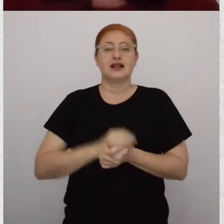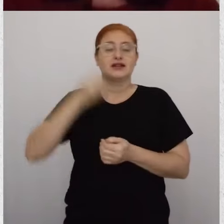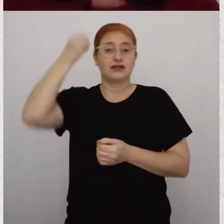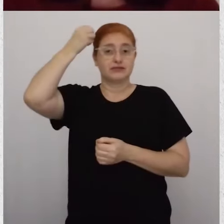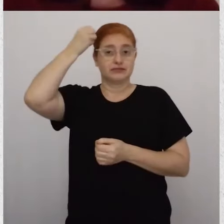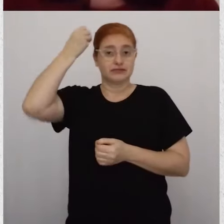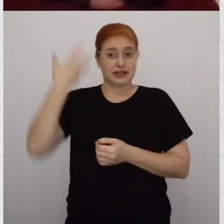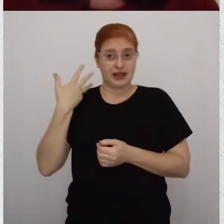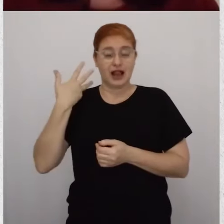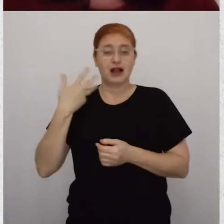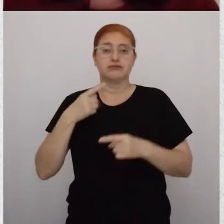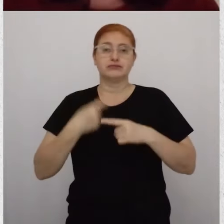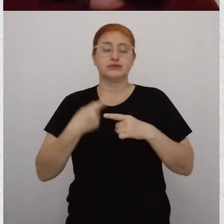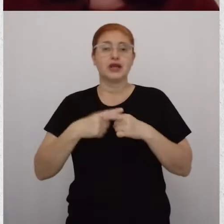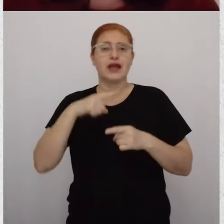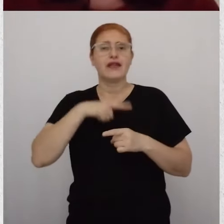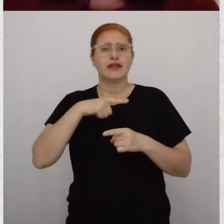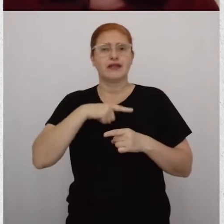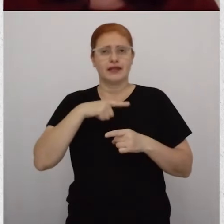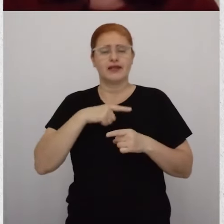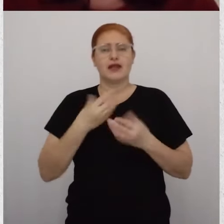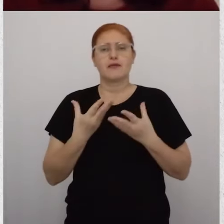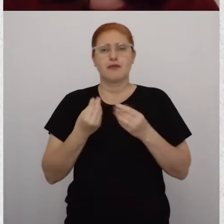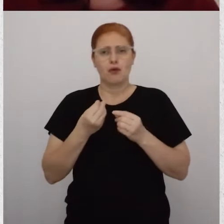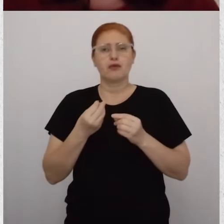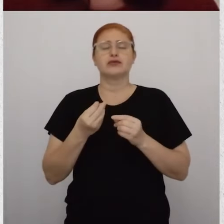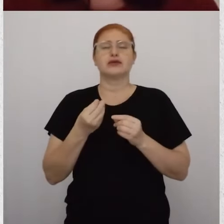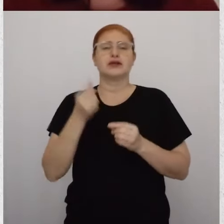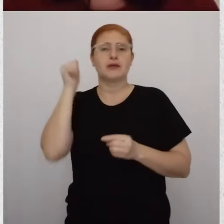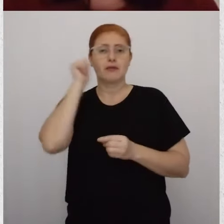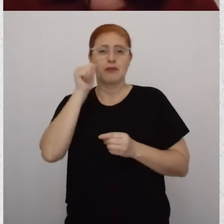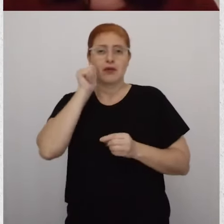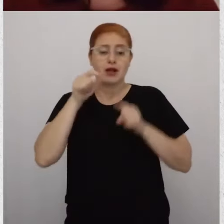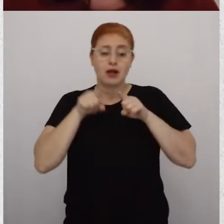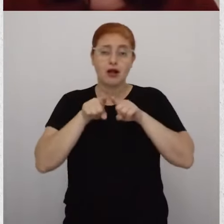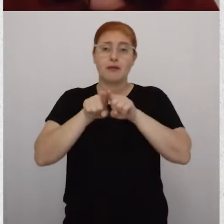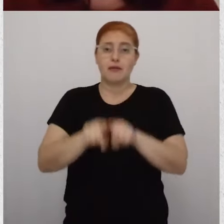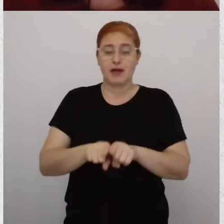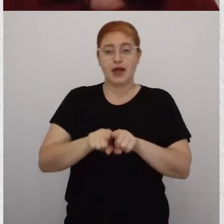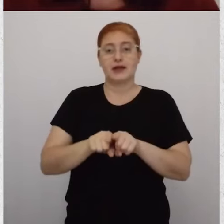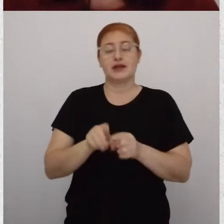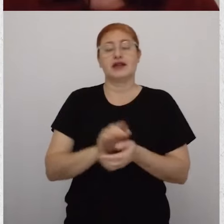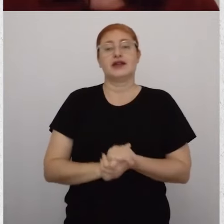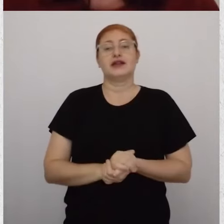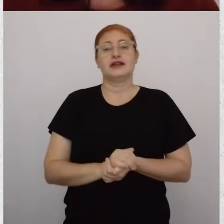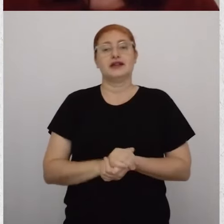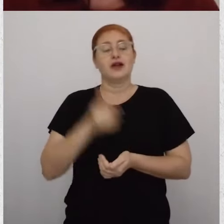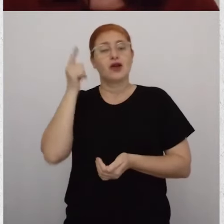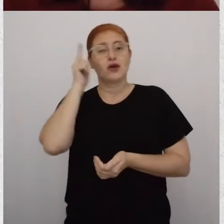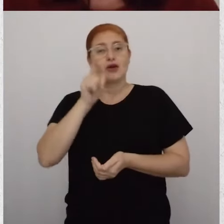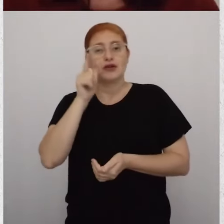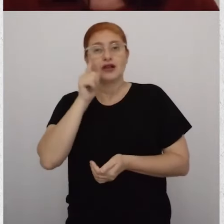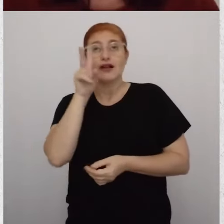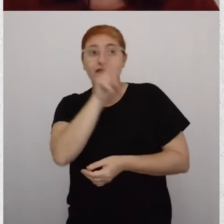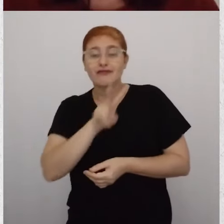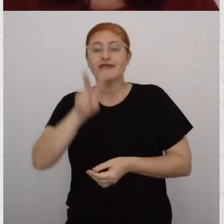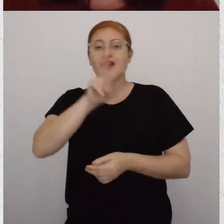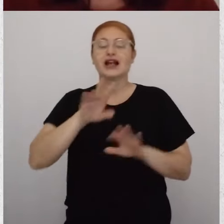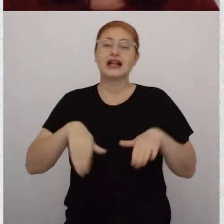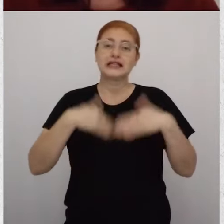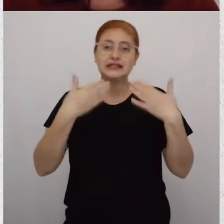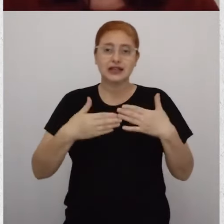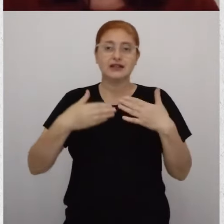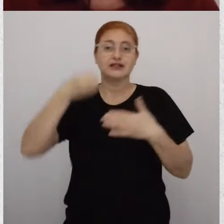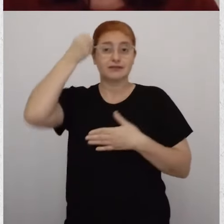audiodescrevendo porque a gente tem muitas companheiras, né, que não têm a possibilidade de ver. Então, a gente descreve